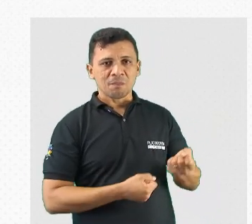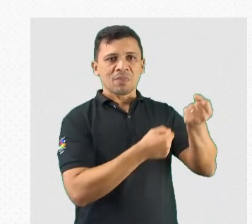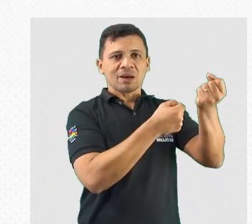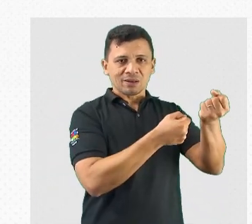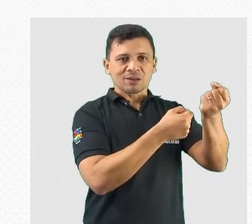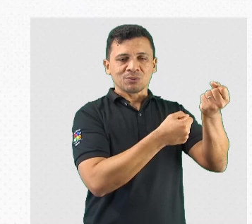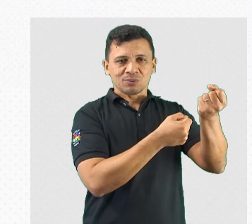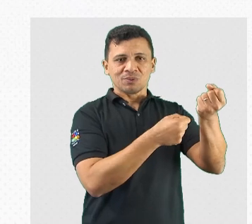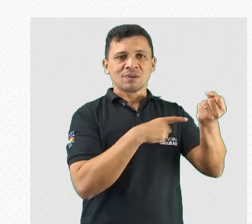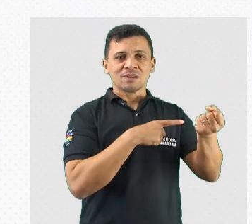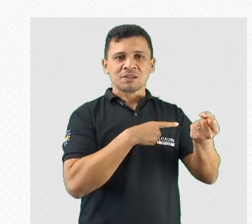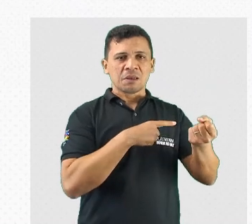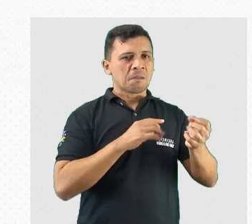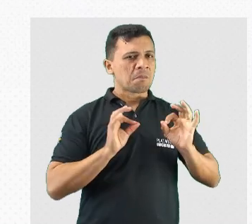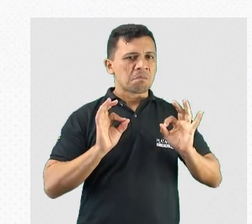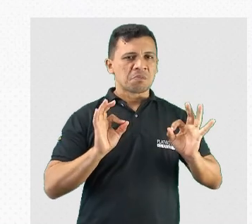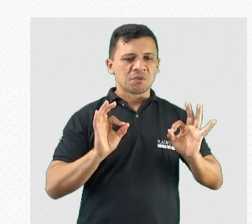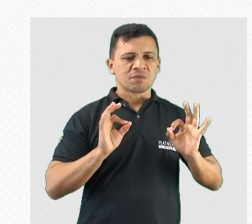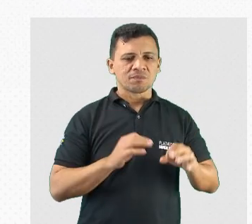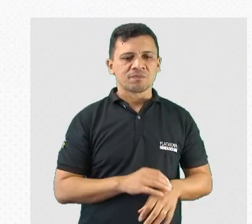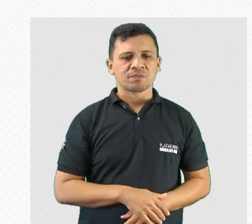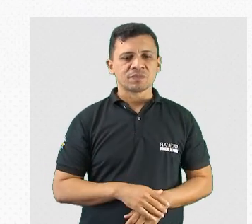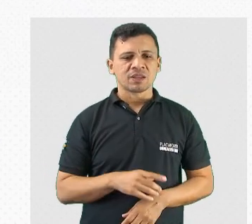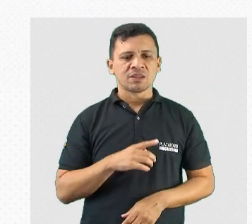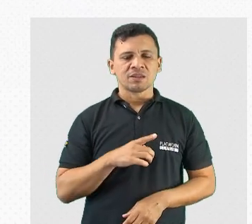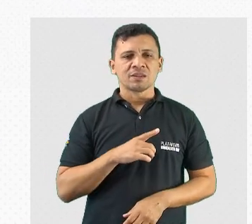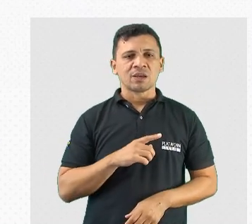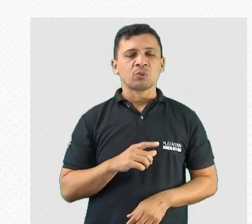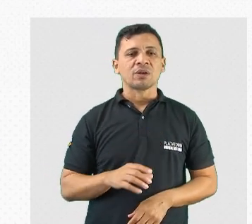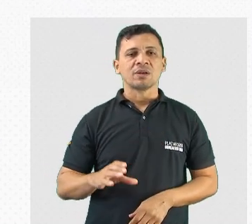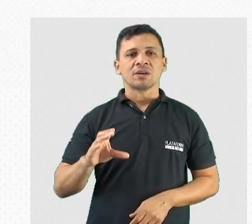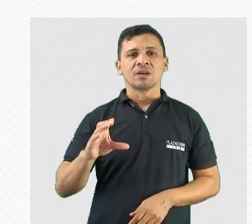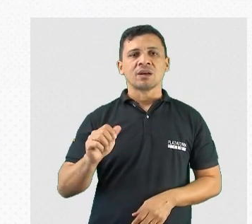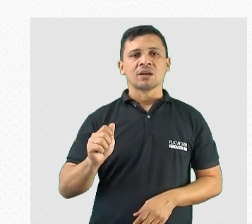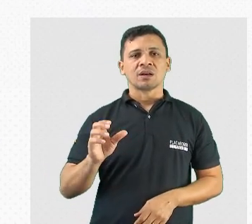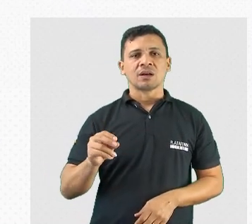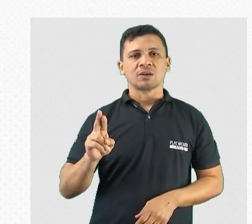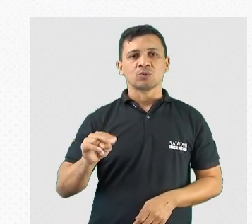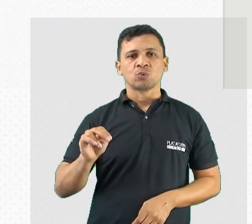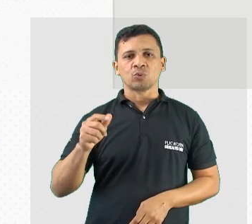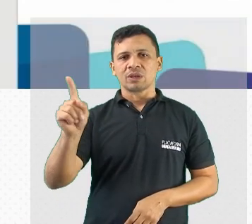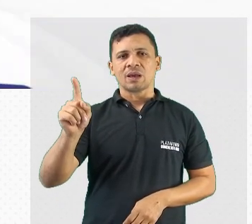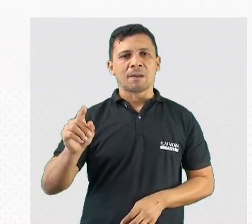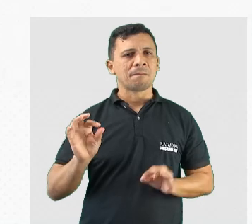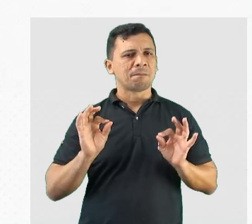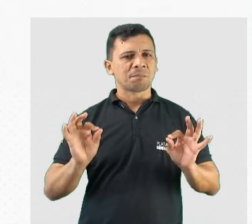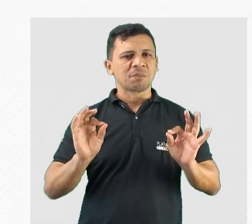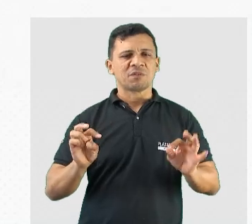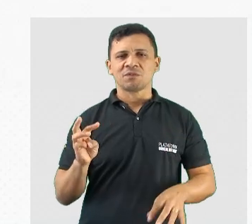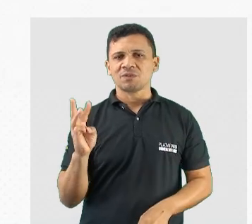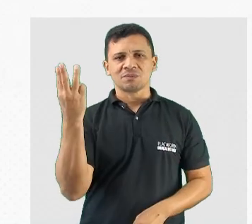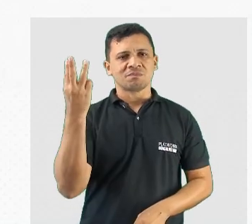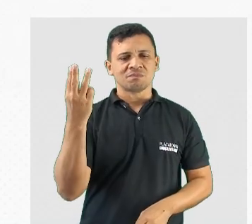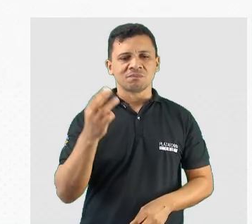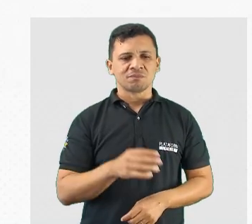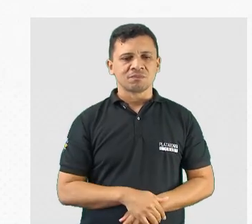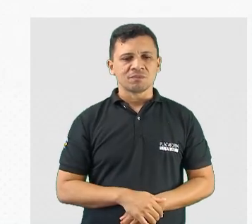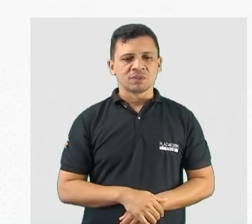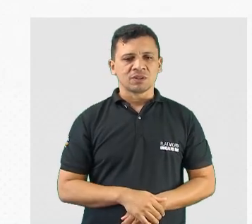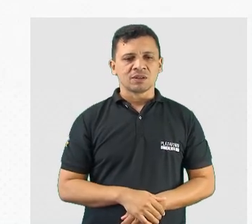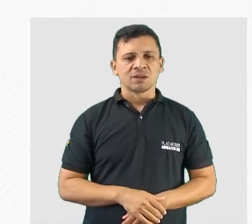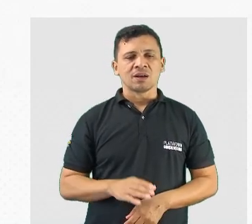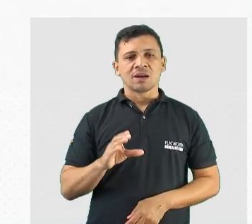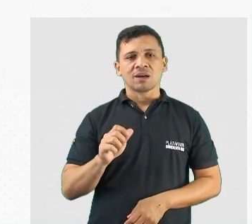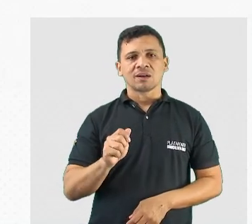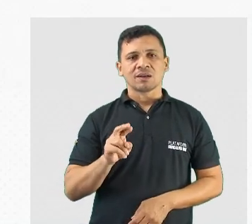real, lindíssimo. Cacuriá, maranhense, maravilhosa, você não consegue ficar parado no Cacuriá. Carreiros,